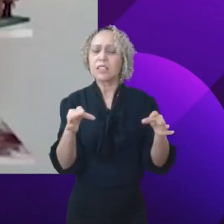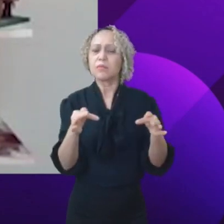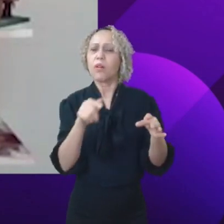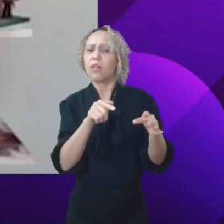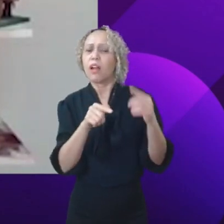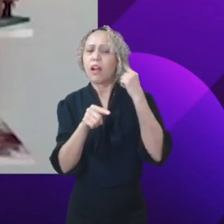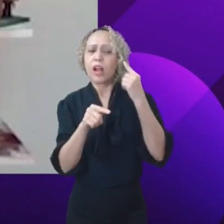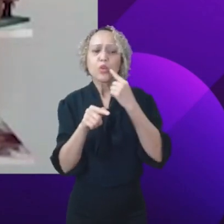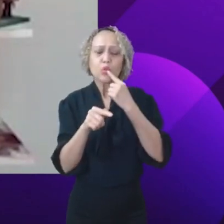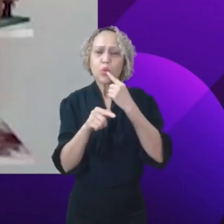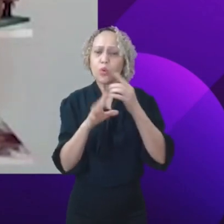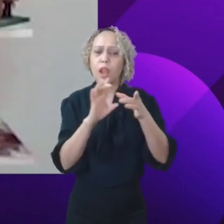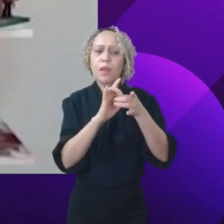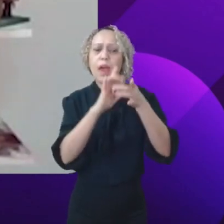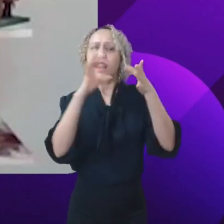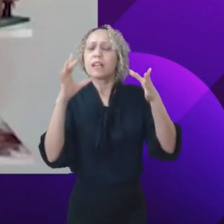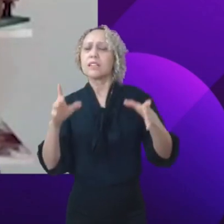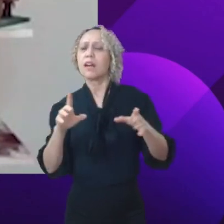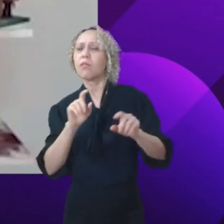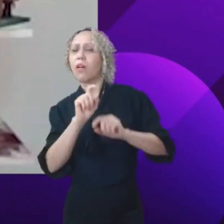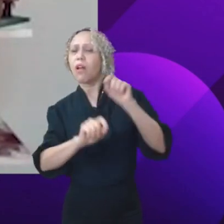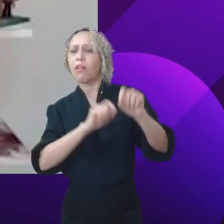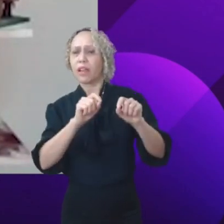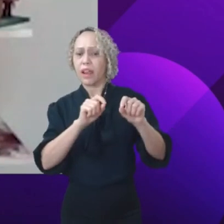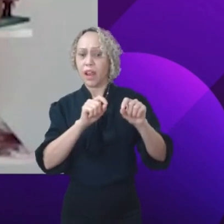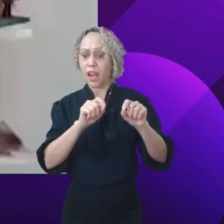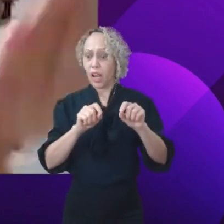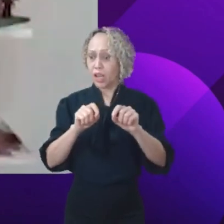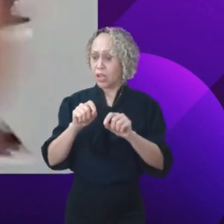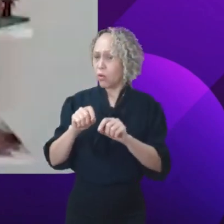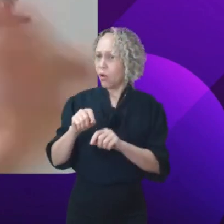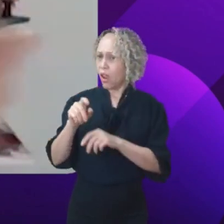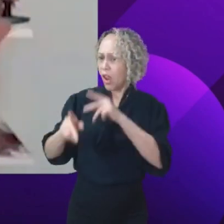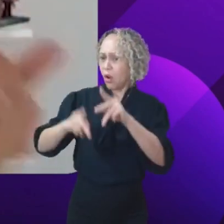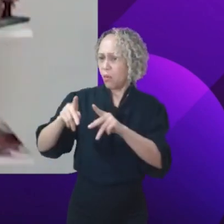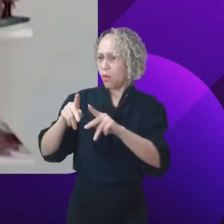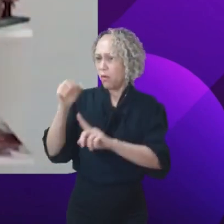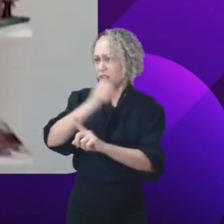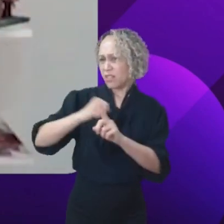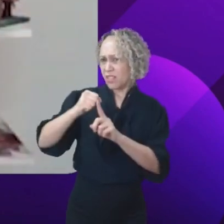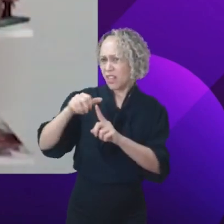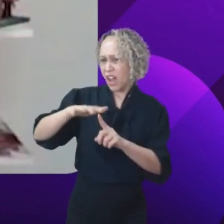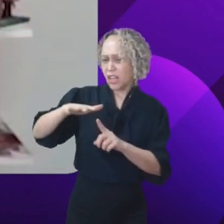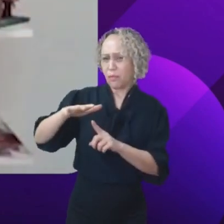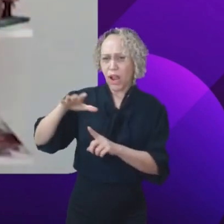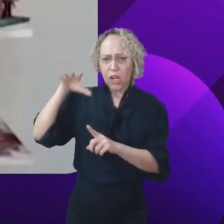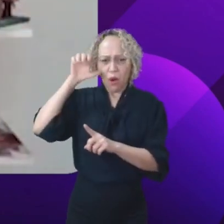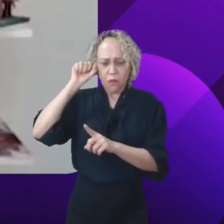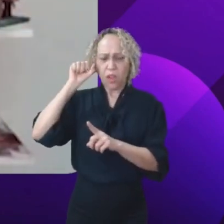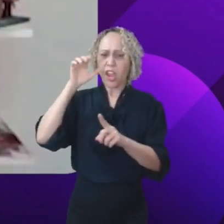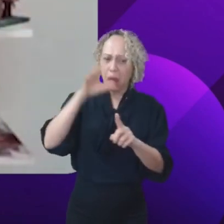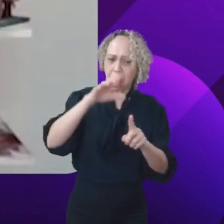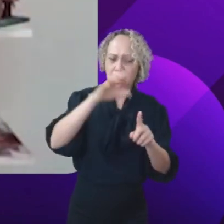surdo libertação não é a população ouvinte, né, como a ótica capacitista o tempo todo